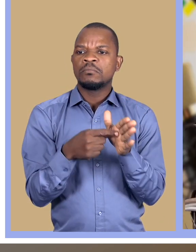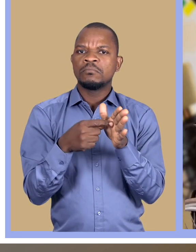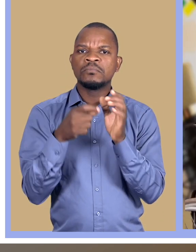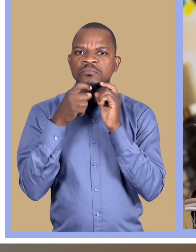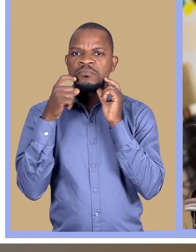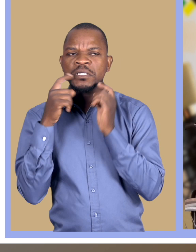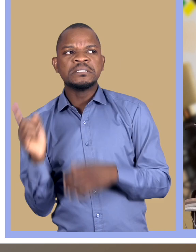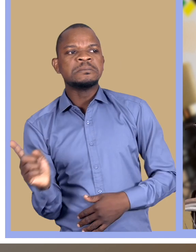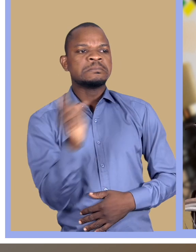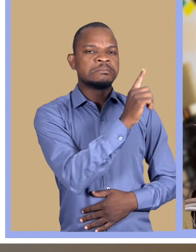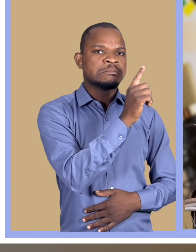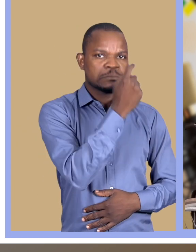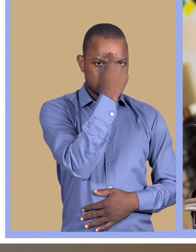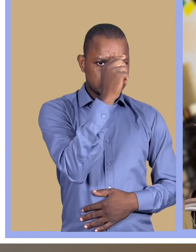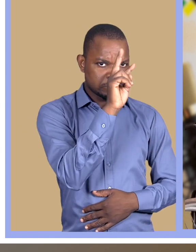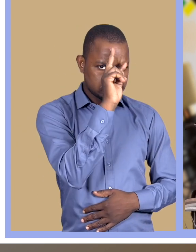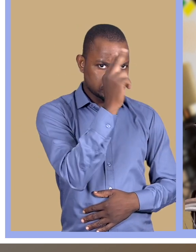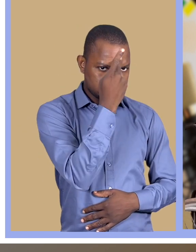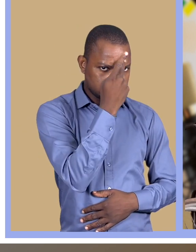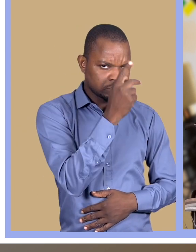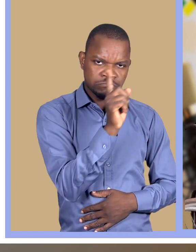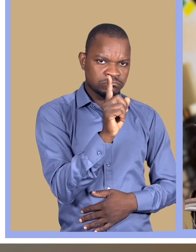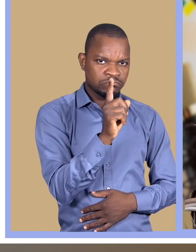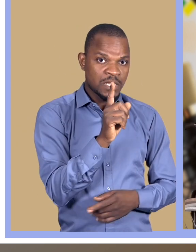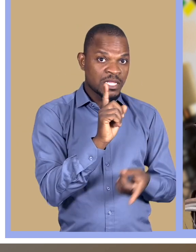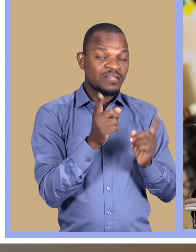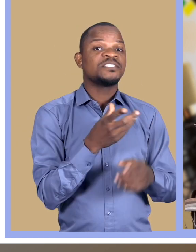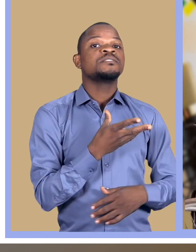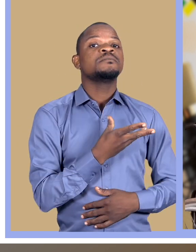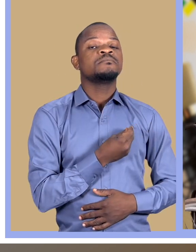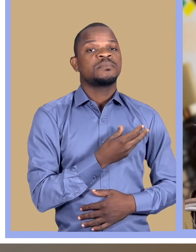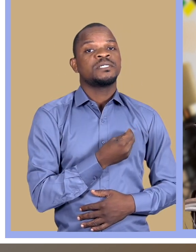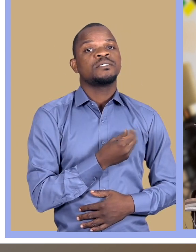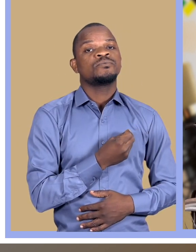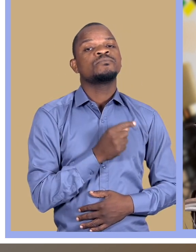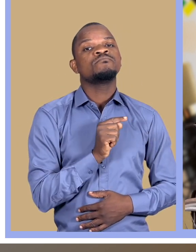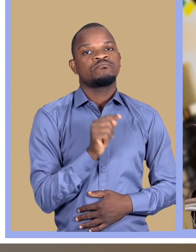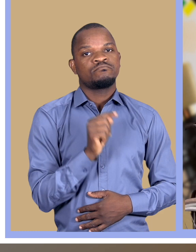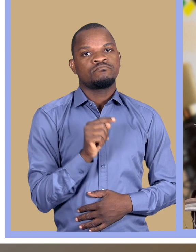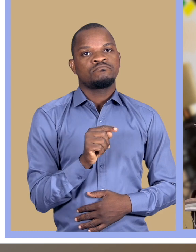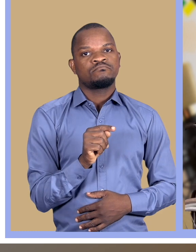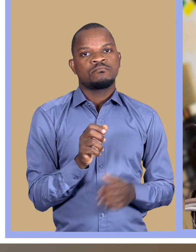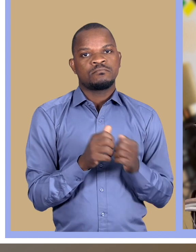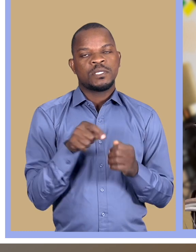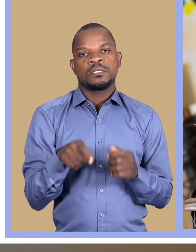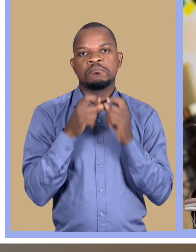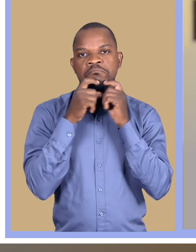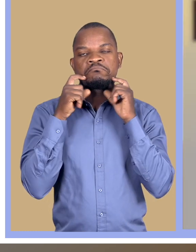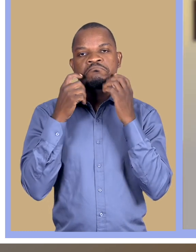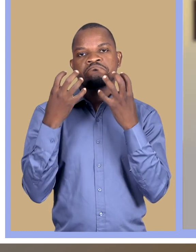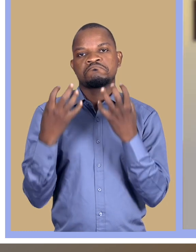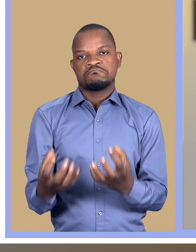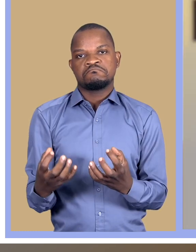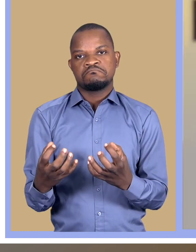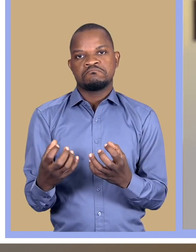educado lá. Ele sabe que tem que pagar ou tem uma responsabilidade se fizer errado. o que nós não temos aqui neste conceito. E